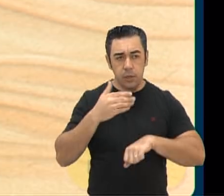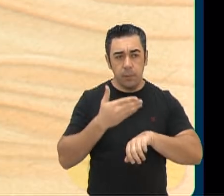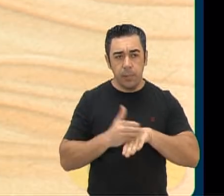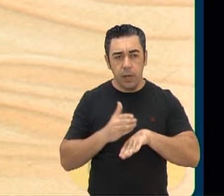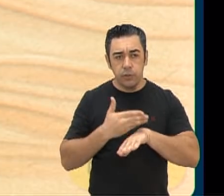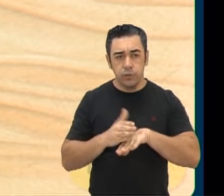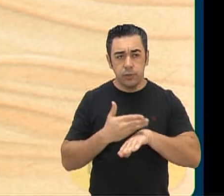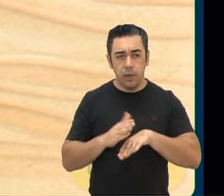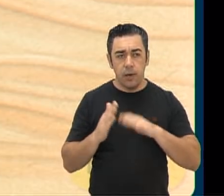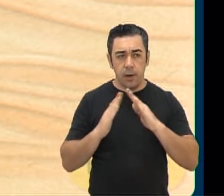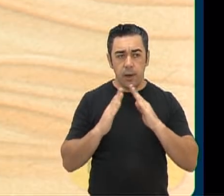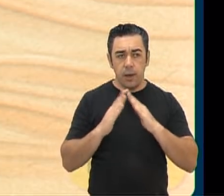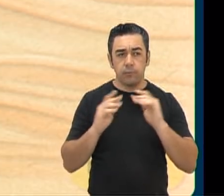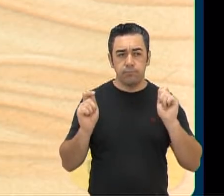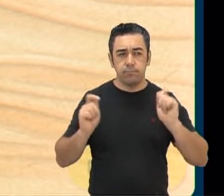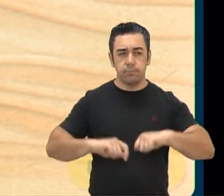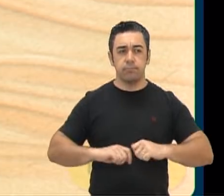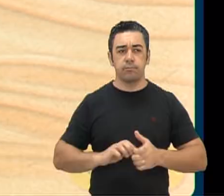praticar.